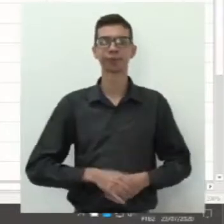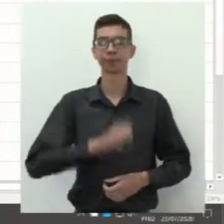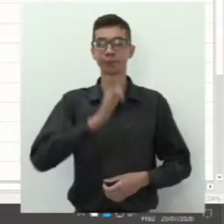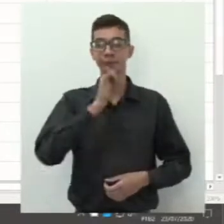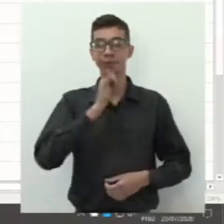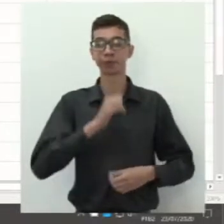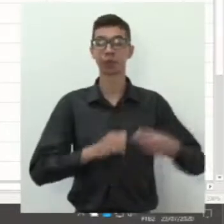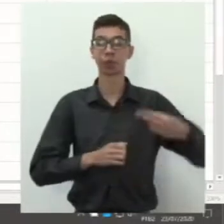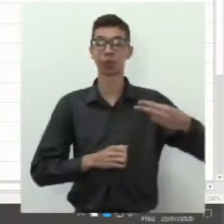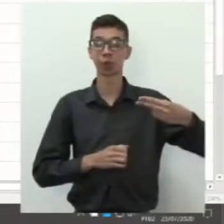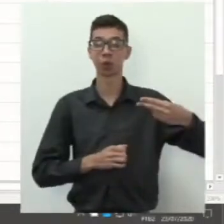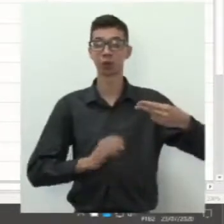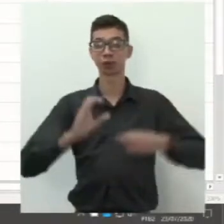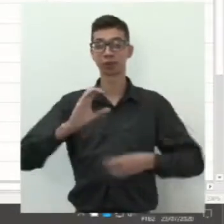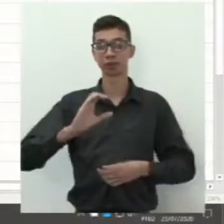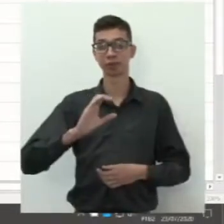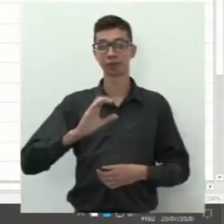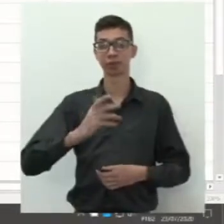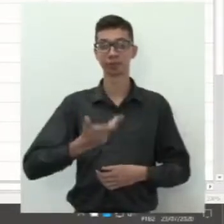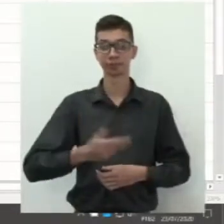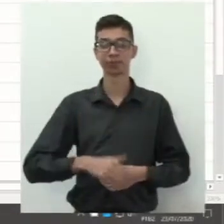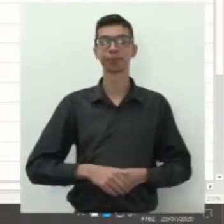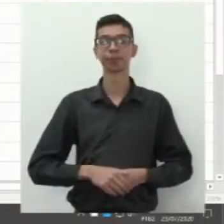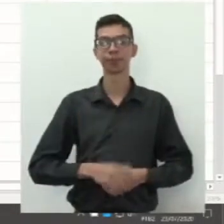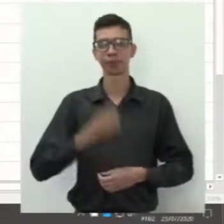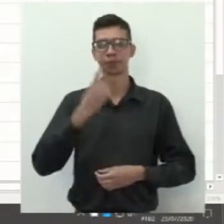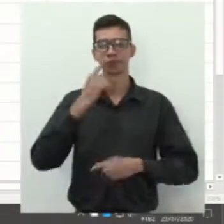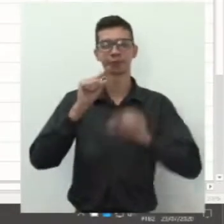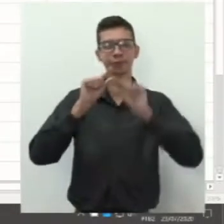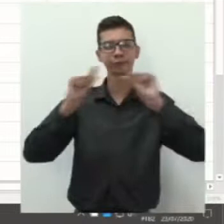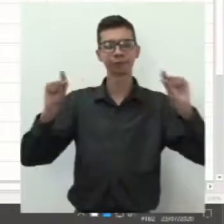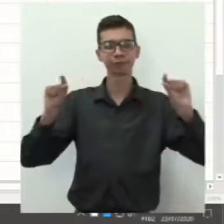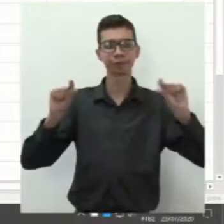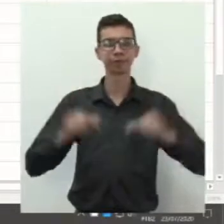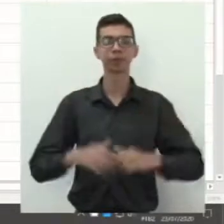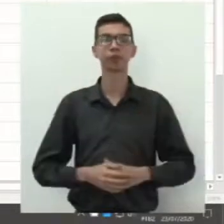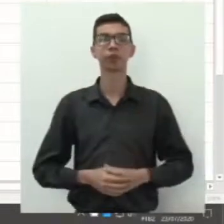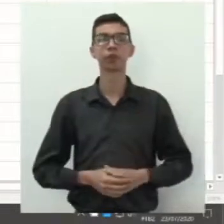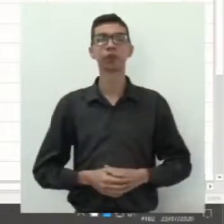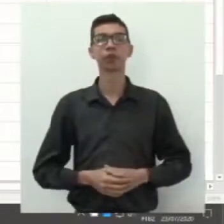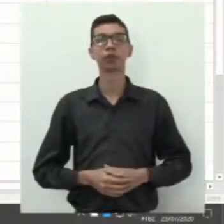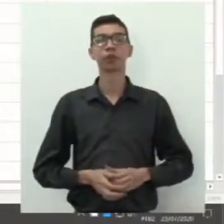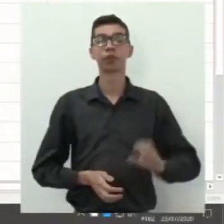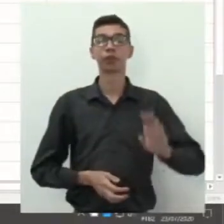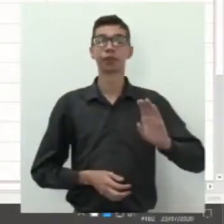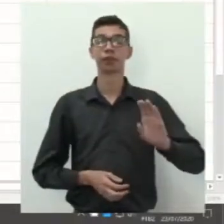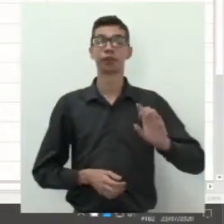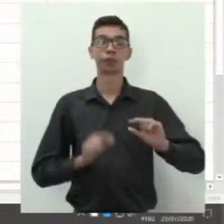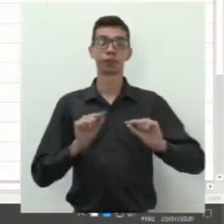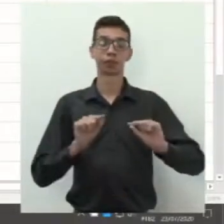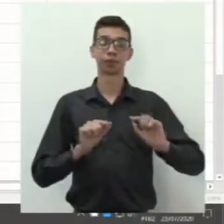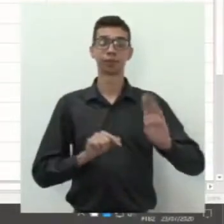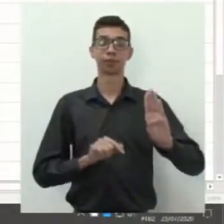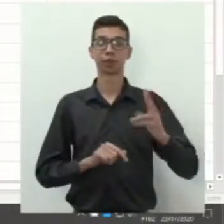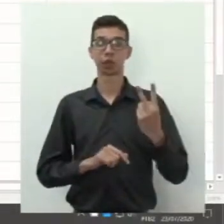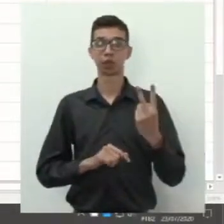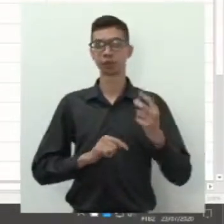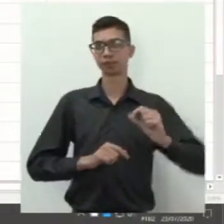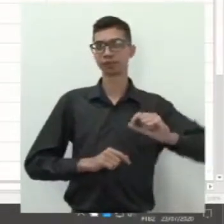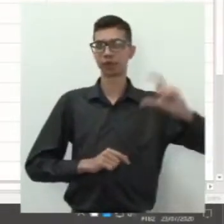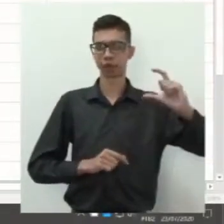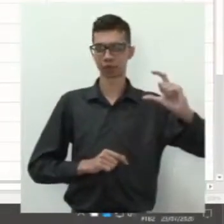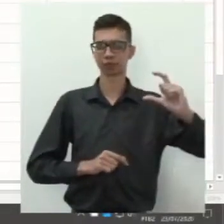se C2 maior que B2, acima do orçamento. Mas no caso aqui, ó, B2 é maior que C2, então tá dentro do